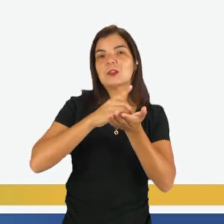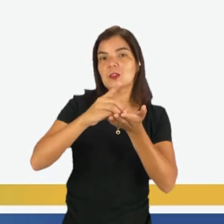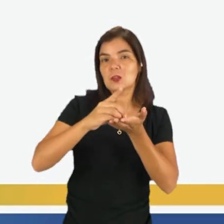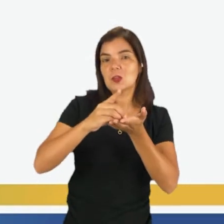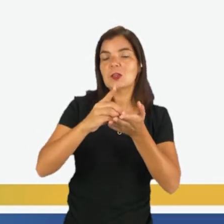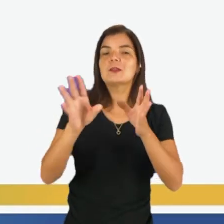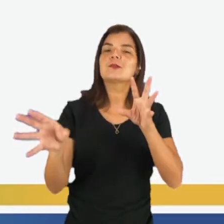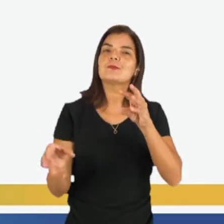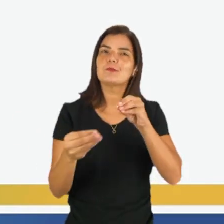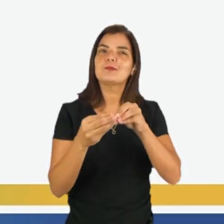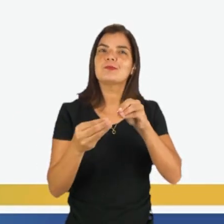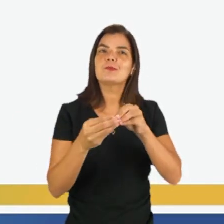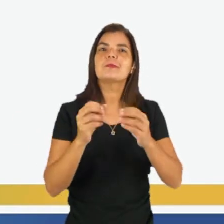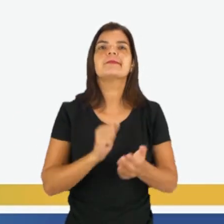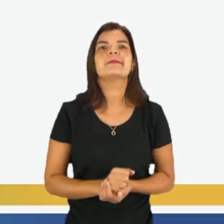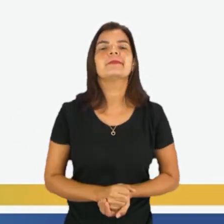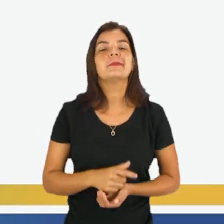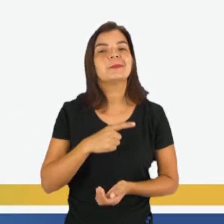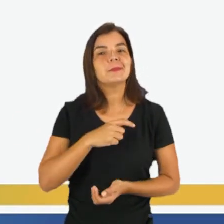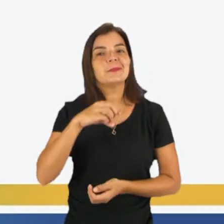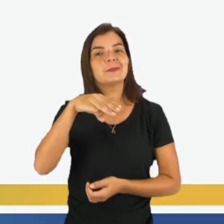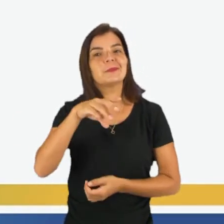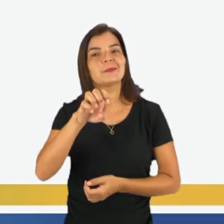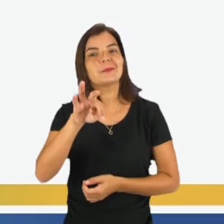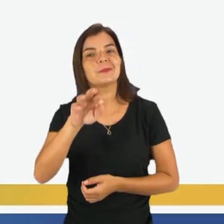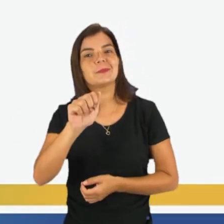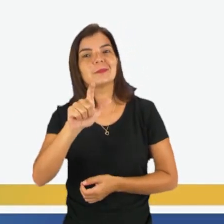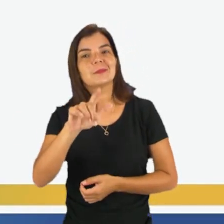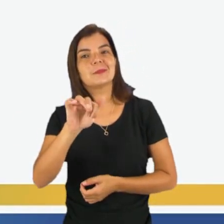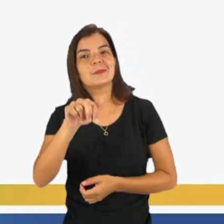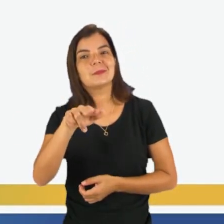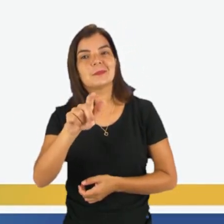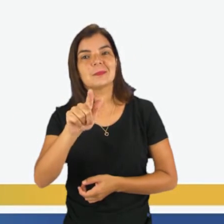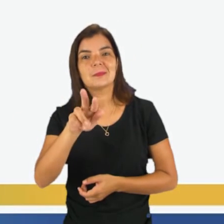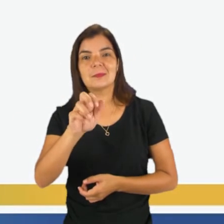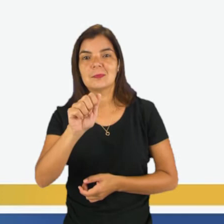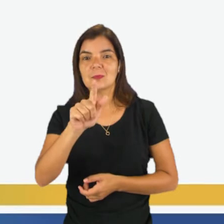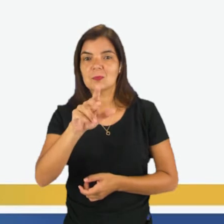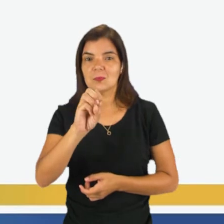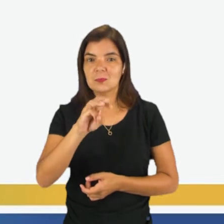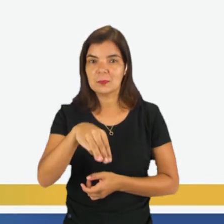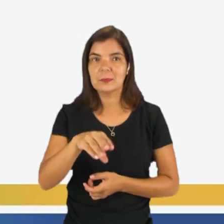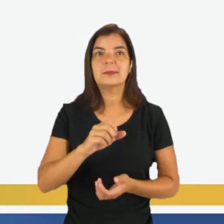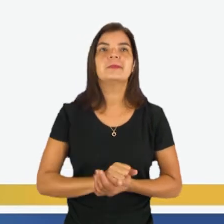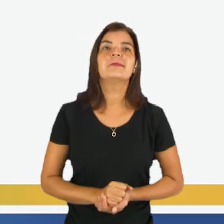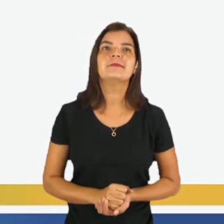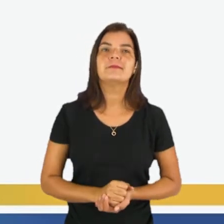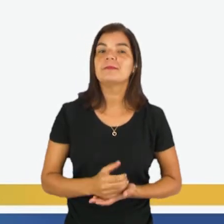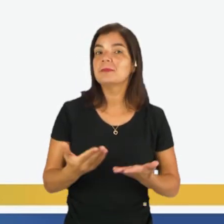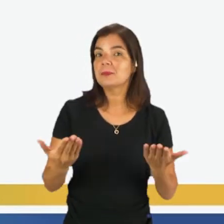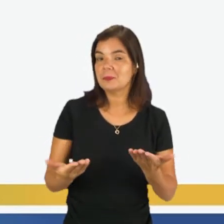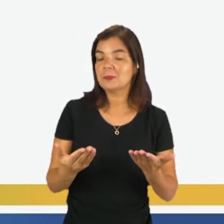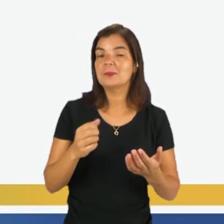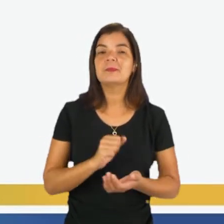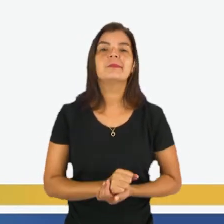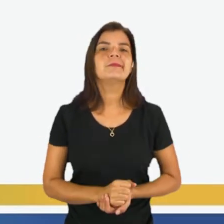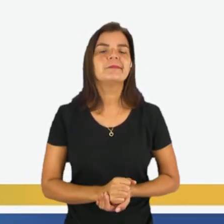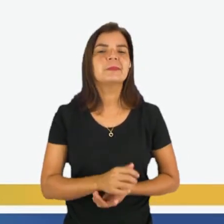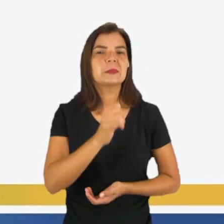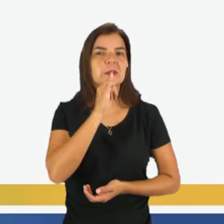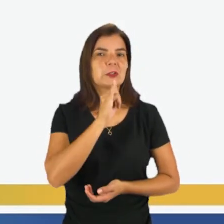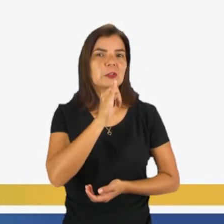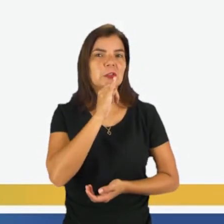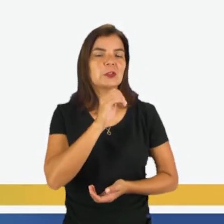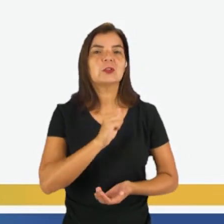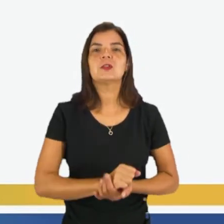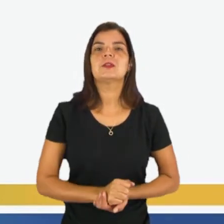Gramáticas e dicionários são compostos, predominante por metalinguagem. Aí nós temos um